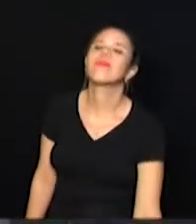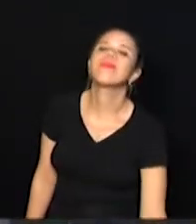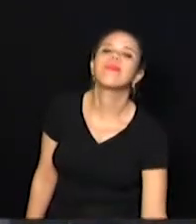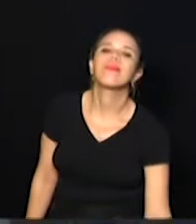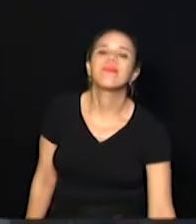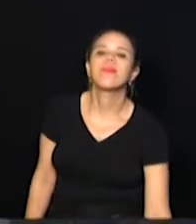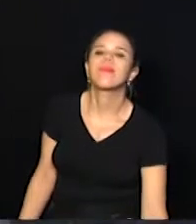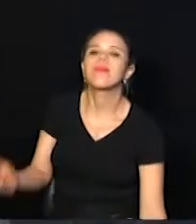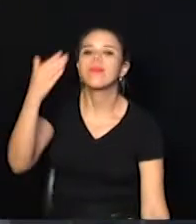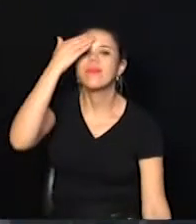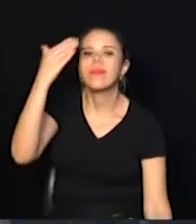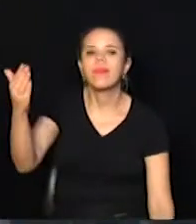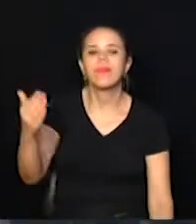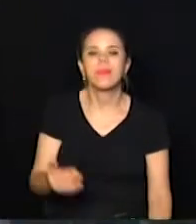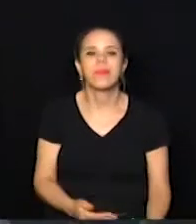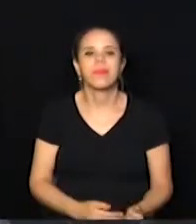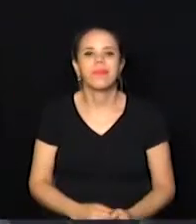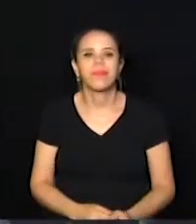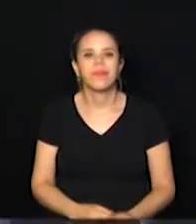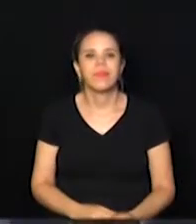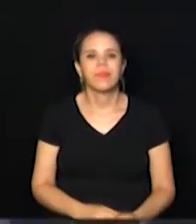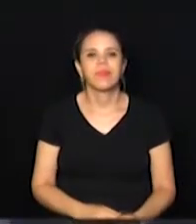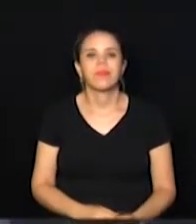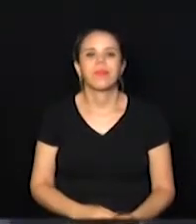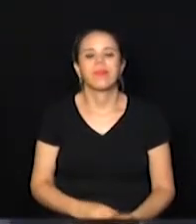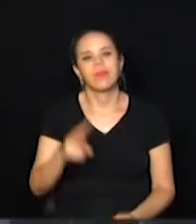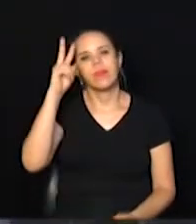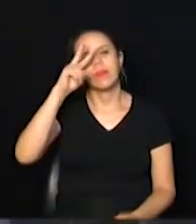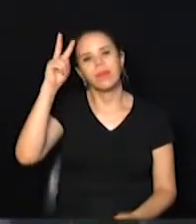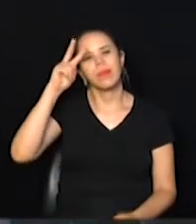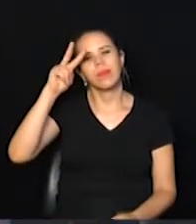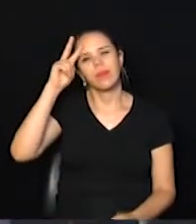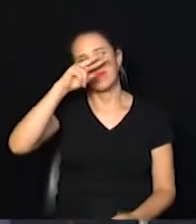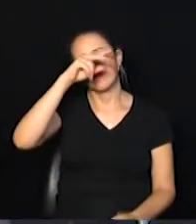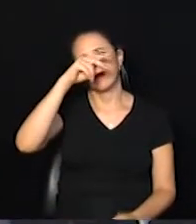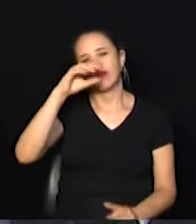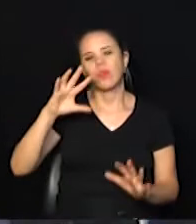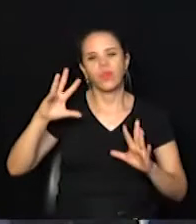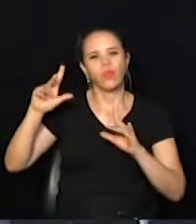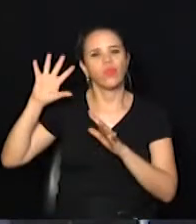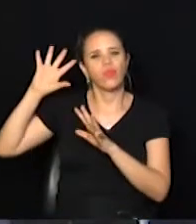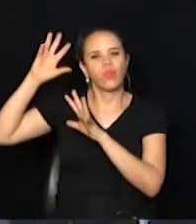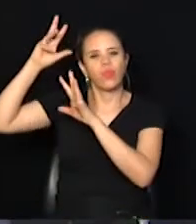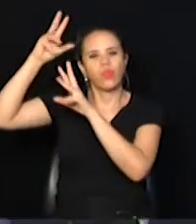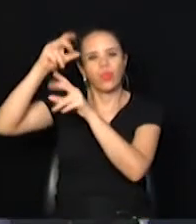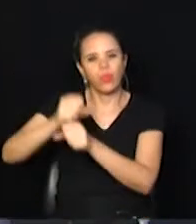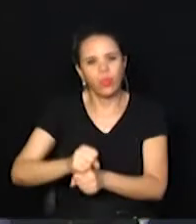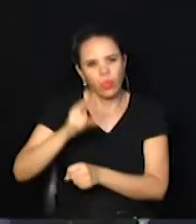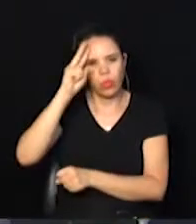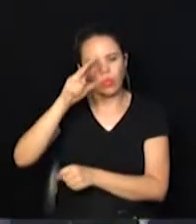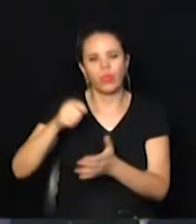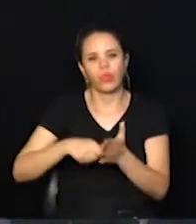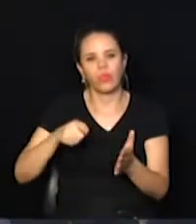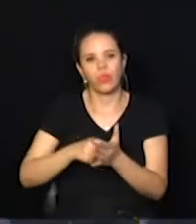Muitíssimo obrigada, Camila. Passaram-se muitas coisas, né? O PT Campinas passou por muitas lutas depois